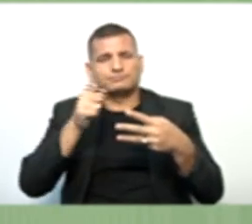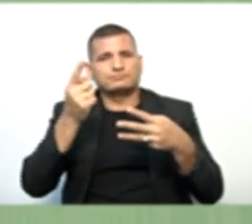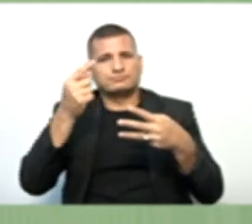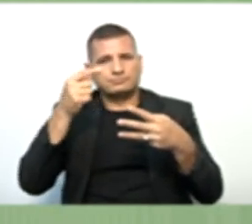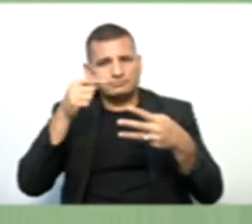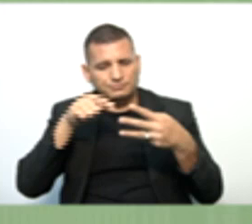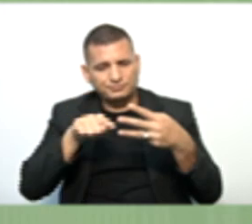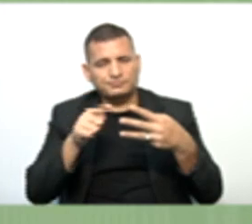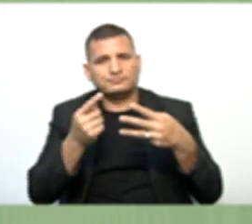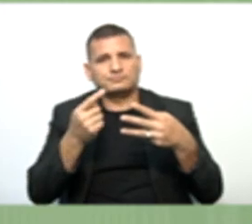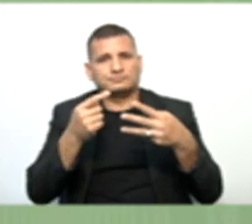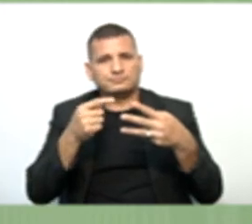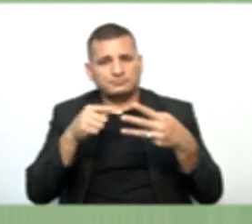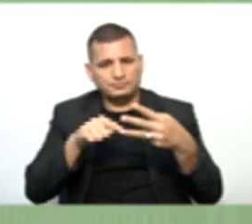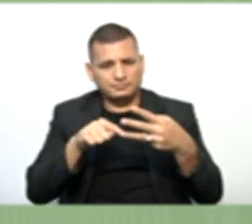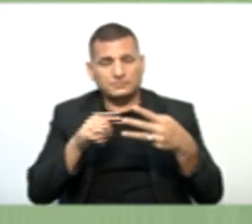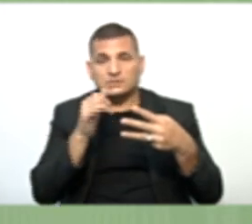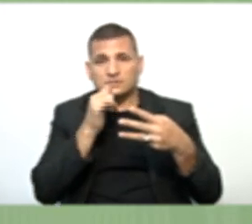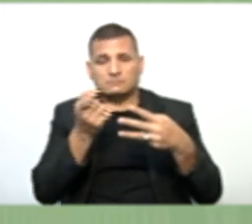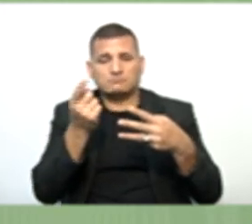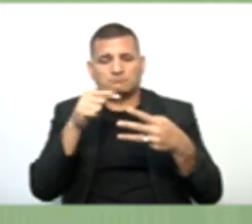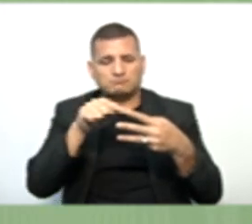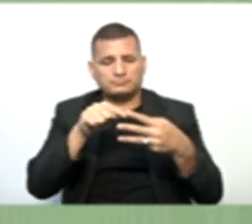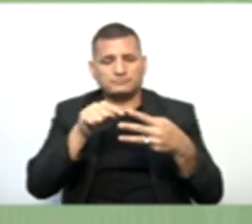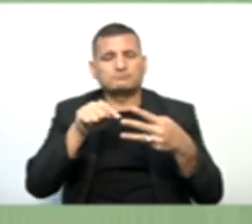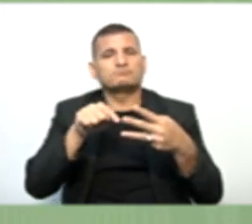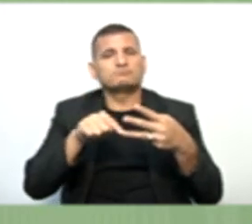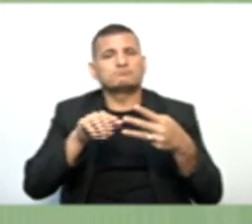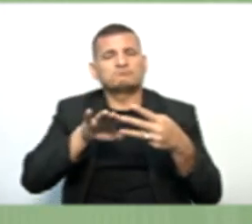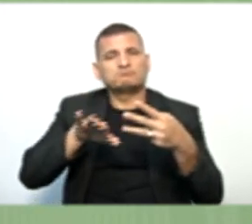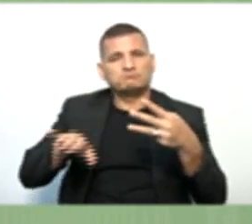vai ignorar as demais, certo?